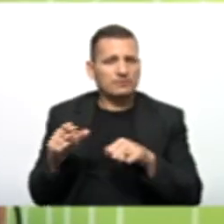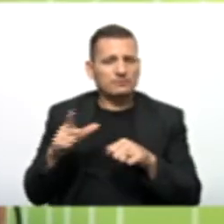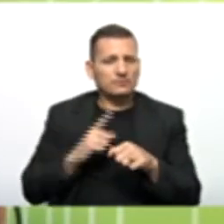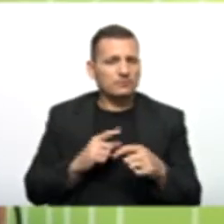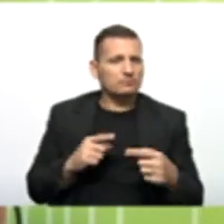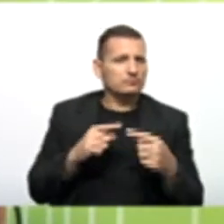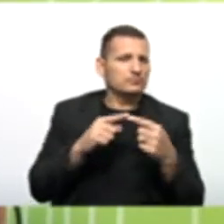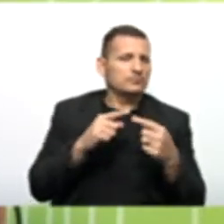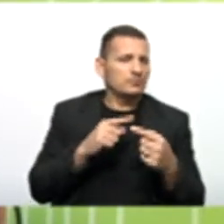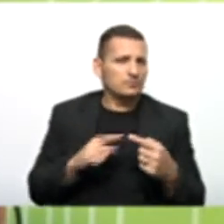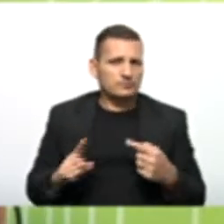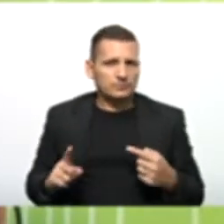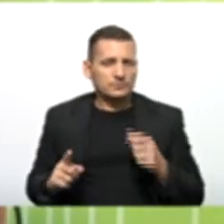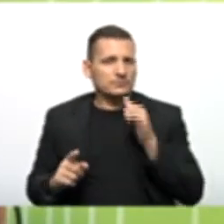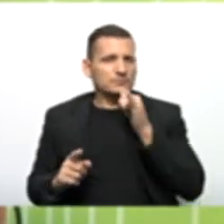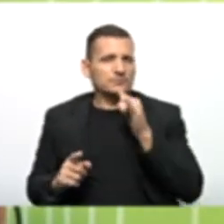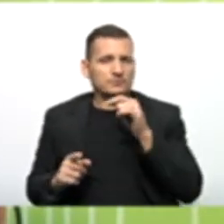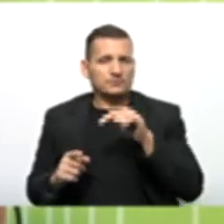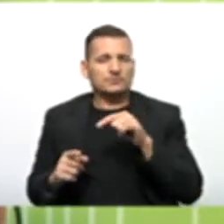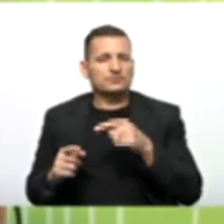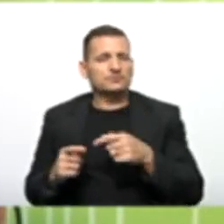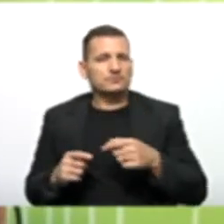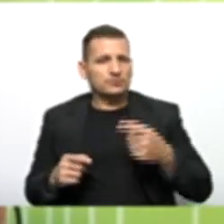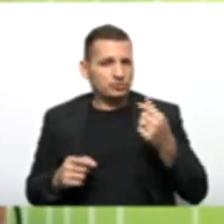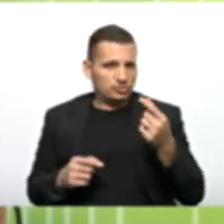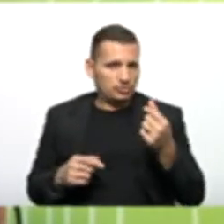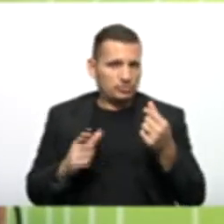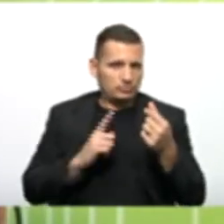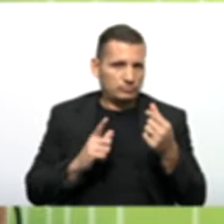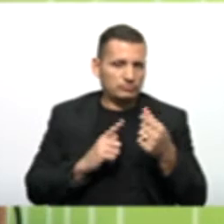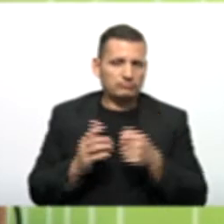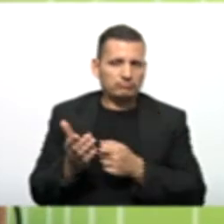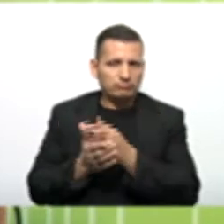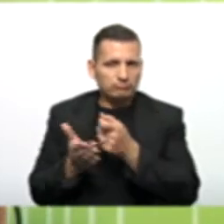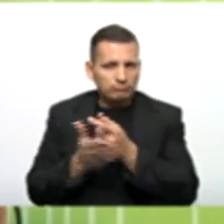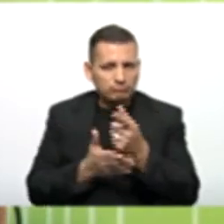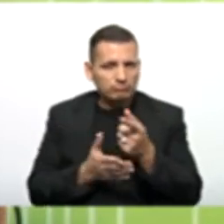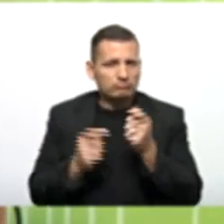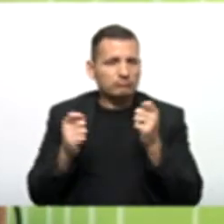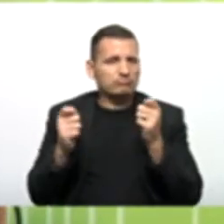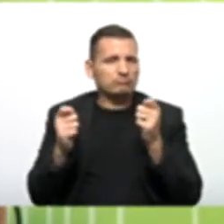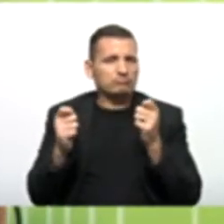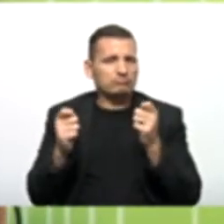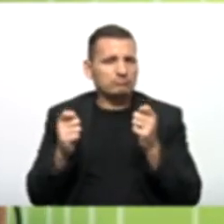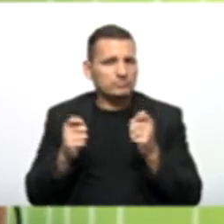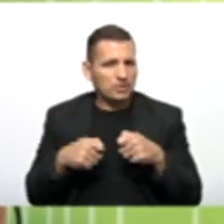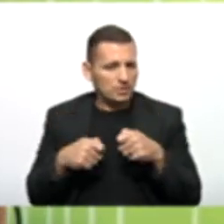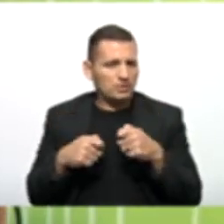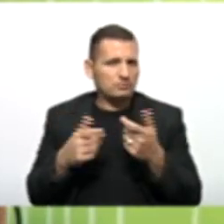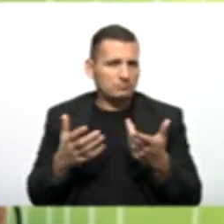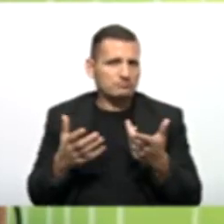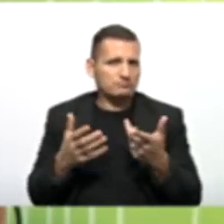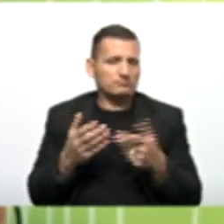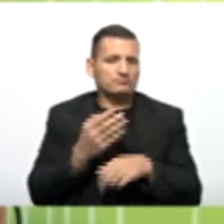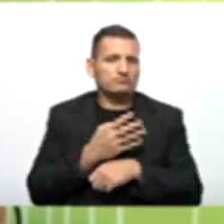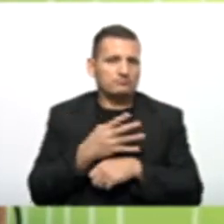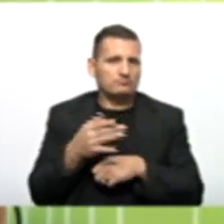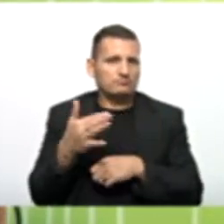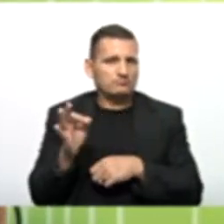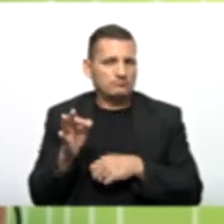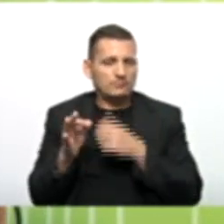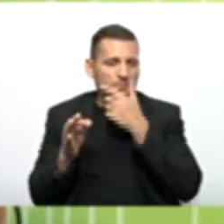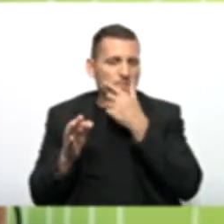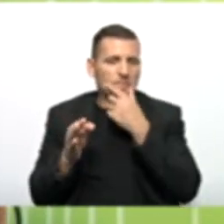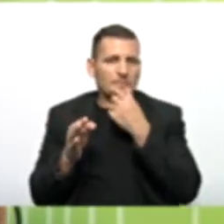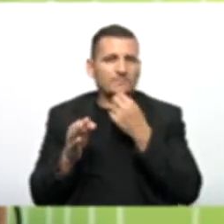se o custo que eu tenho para comprar aquelas licenças, ela é realmente o mesmo custo do Windows 10 e por